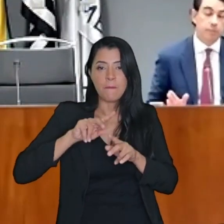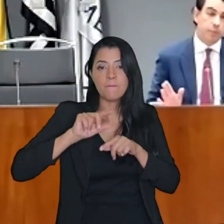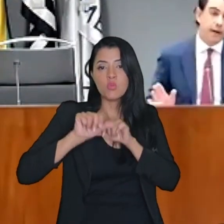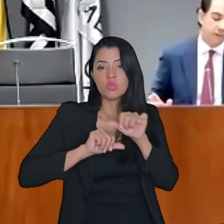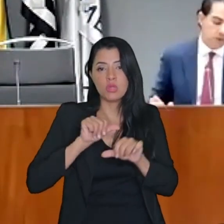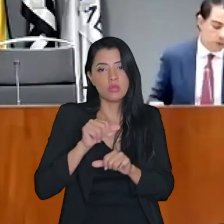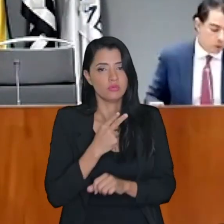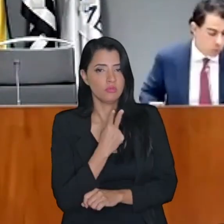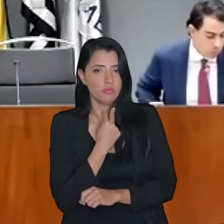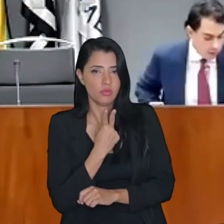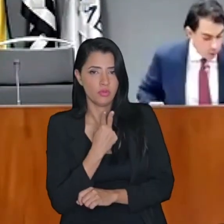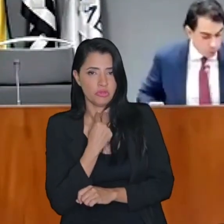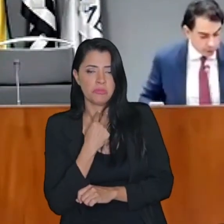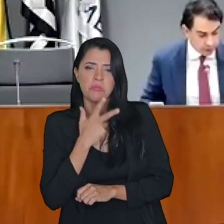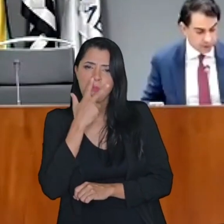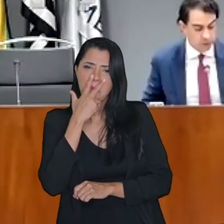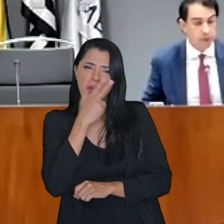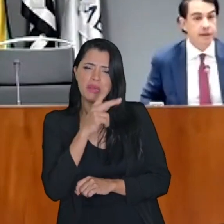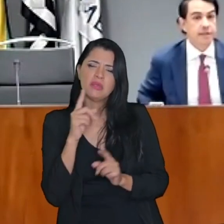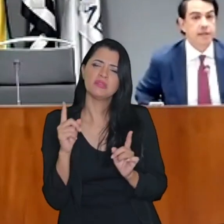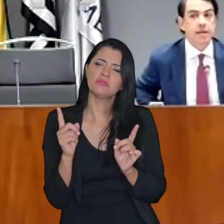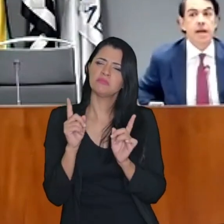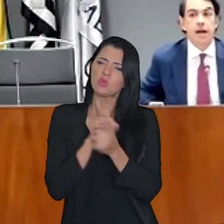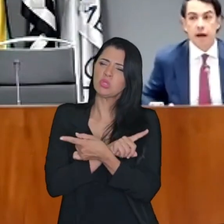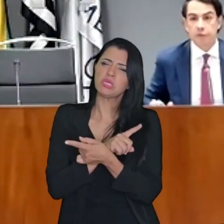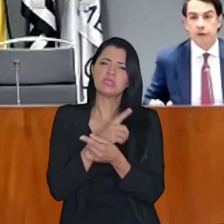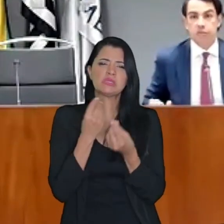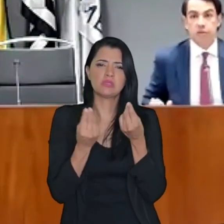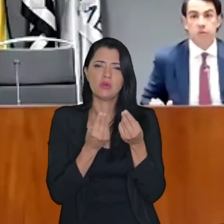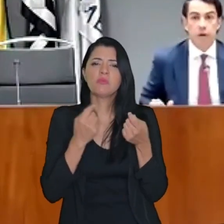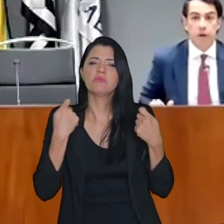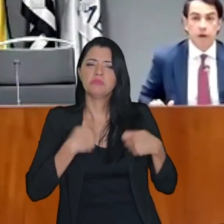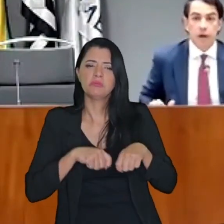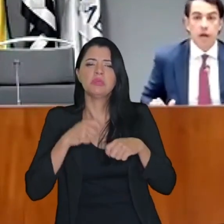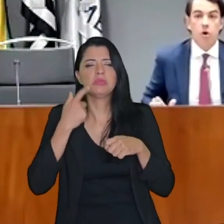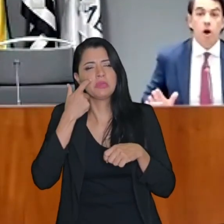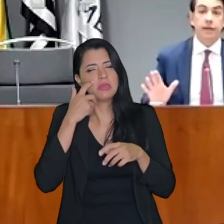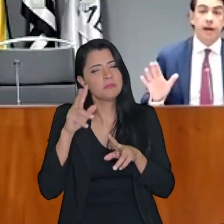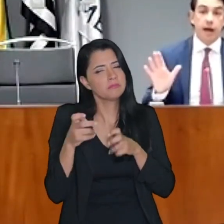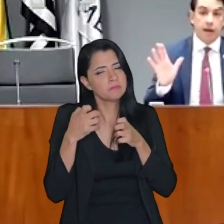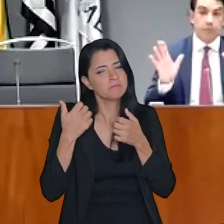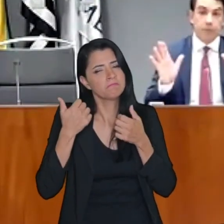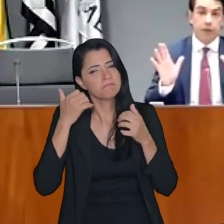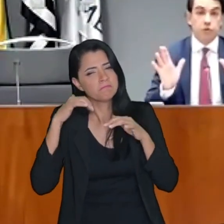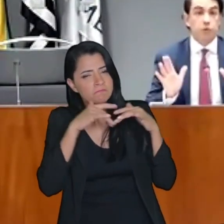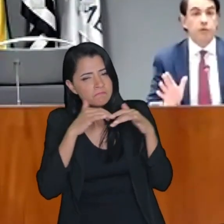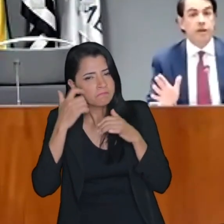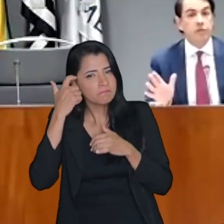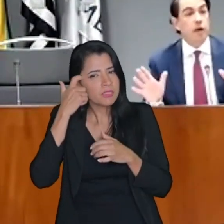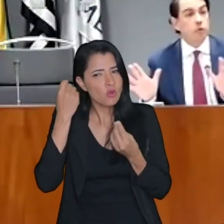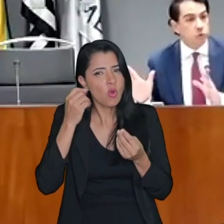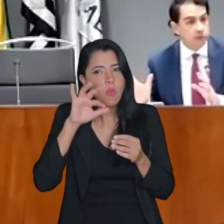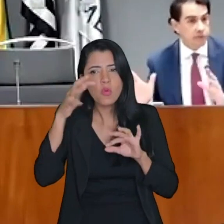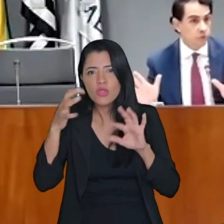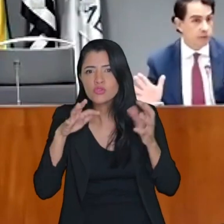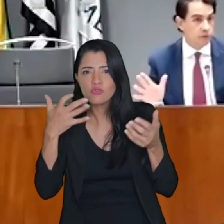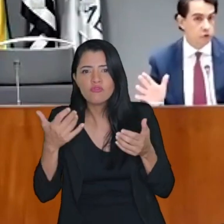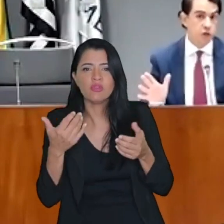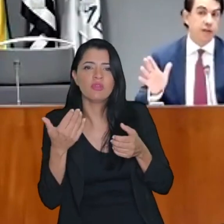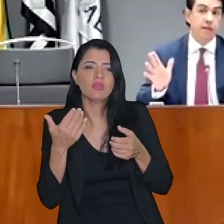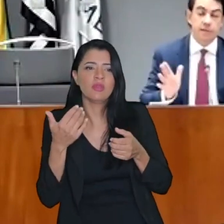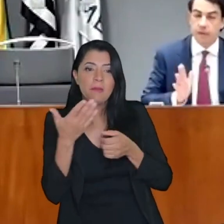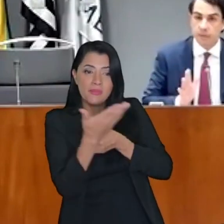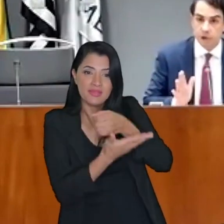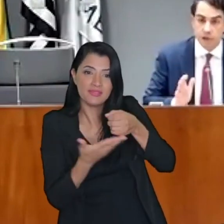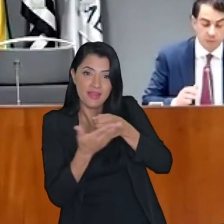portanto, aqui, me parece, uma contradição que mereceria a reflexão em ordem a resolver isso à luz da segurança